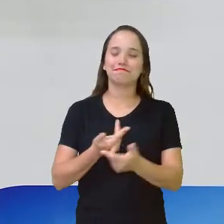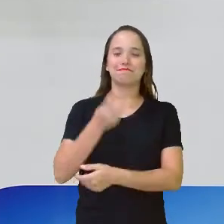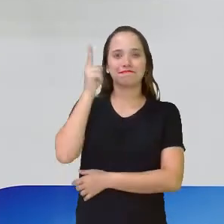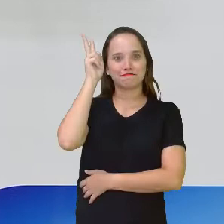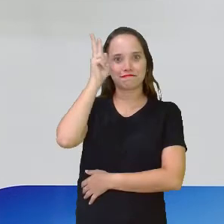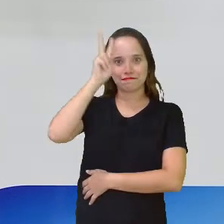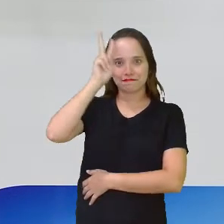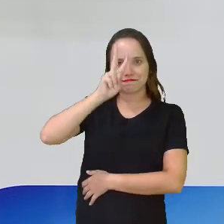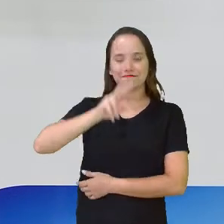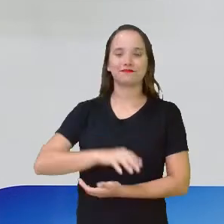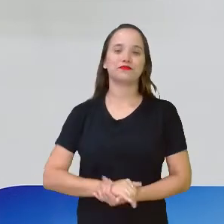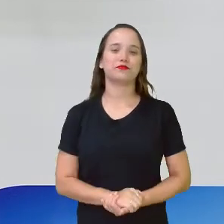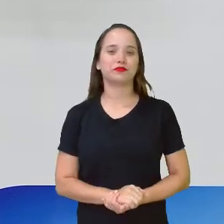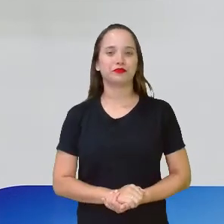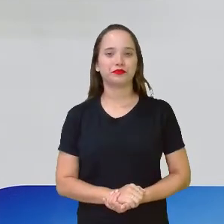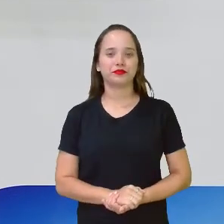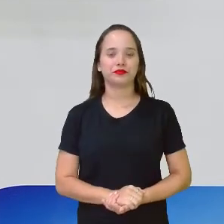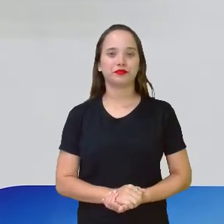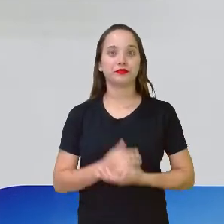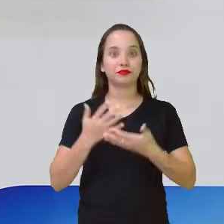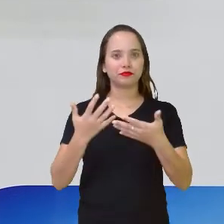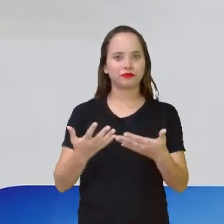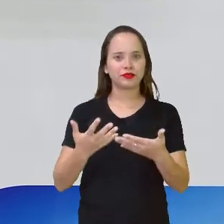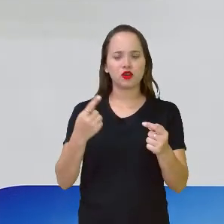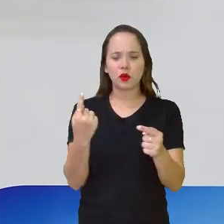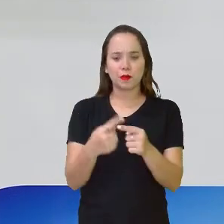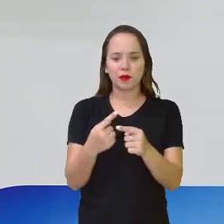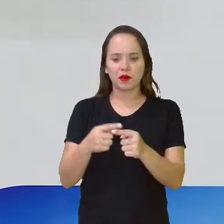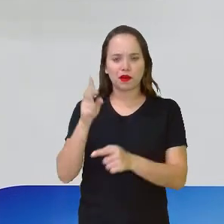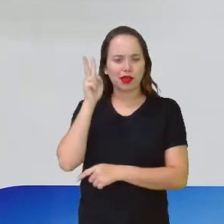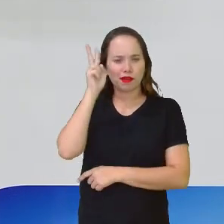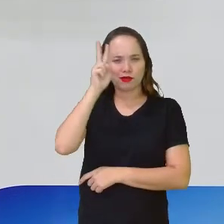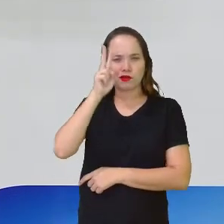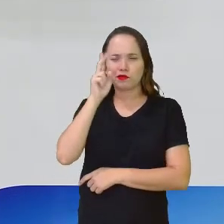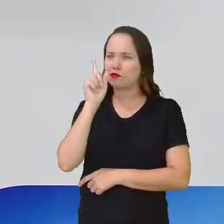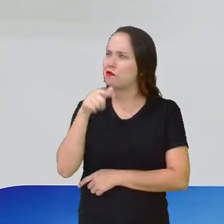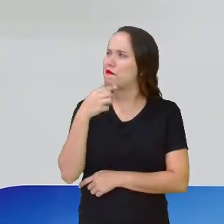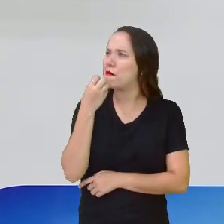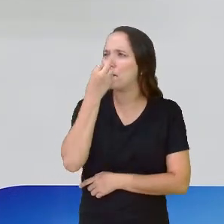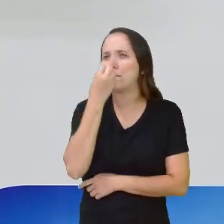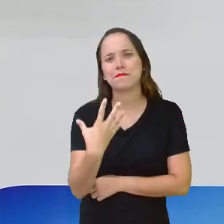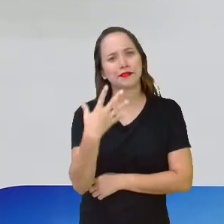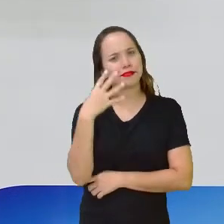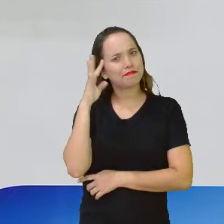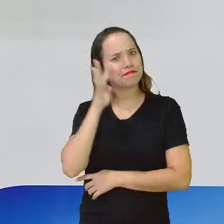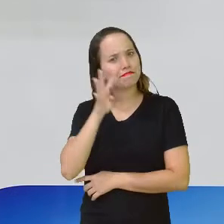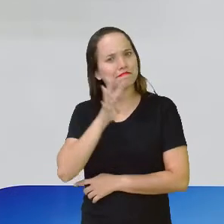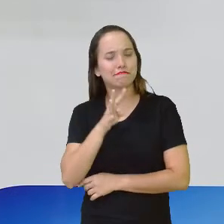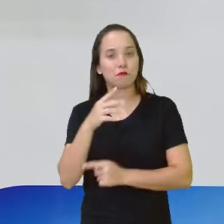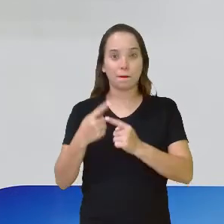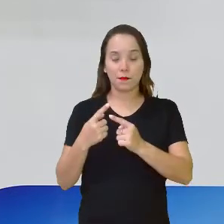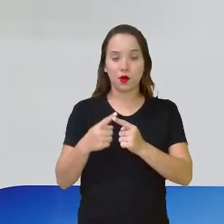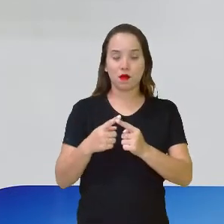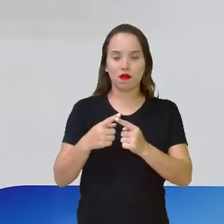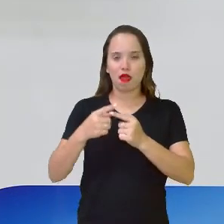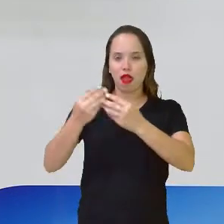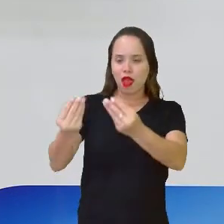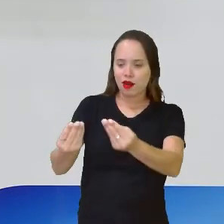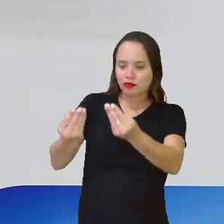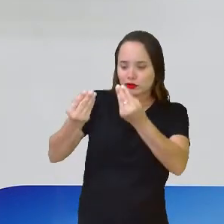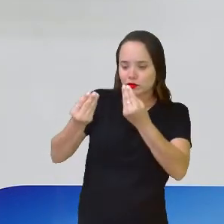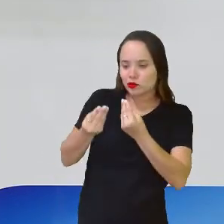chamada História. Então, por que História é tão bacana? Porque, além de saciar